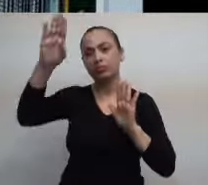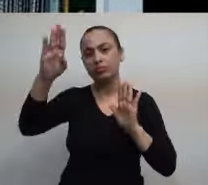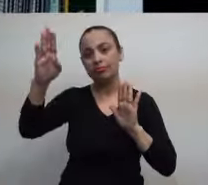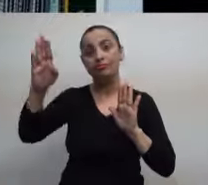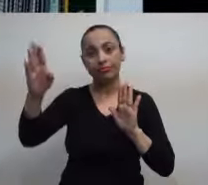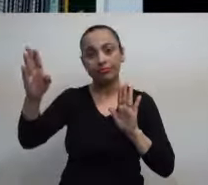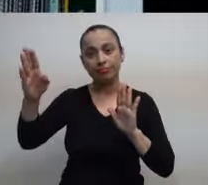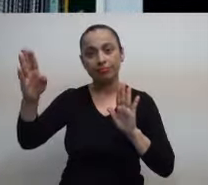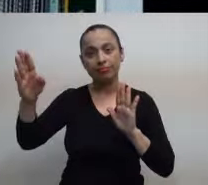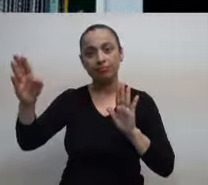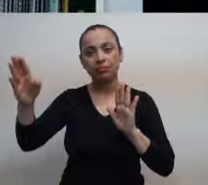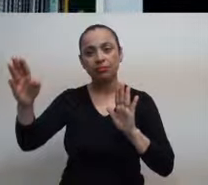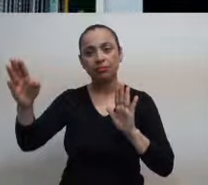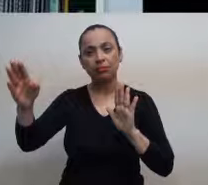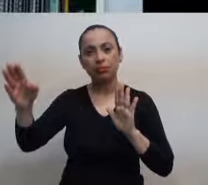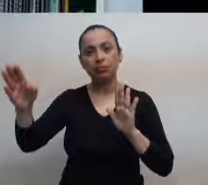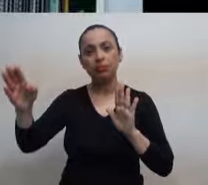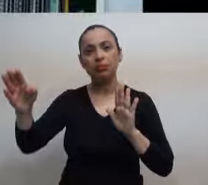dominante.